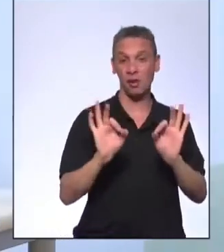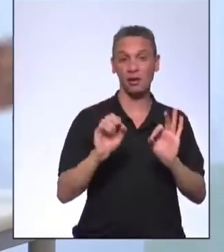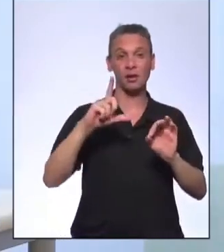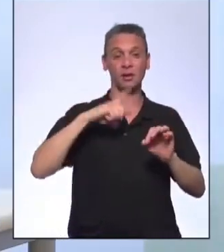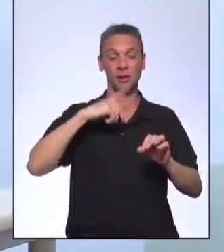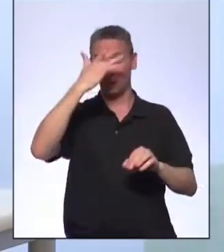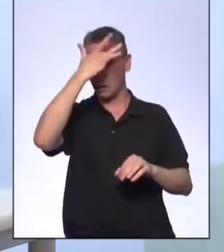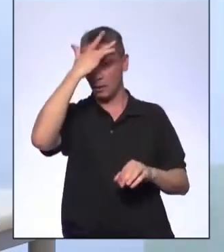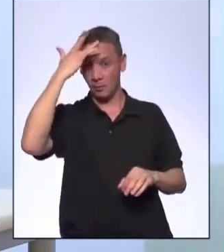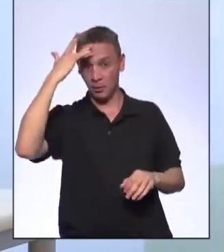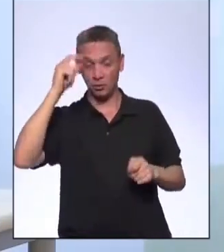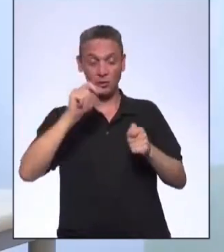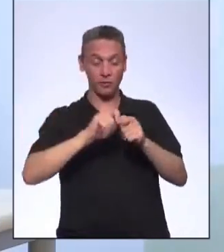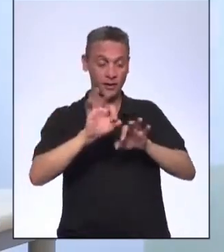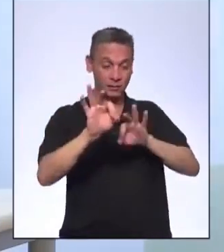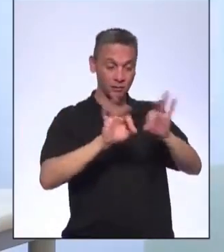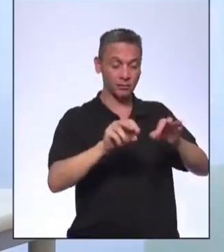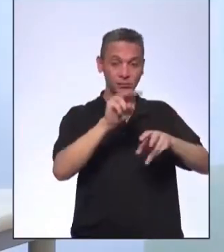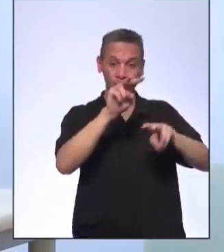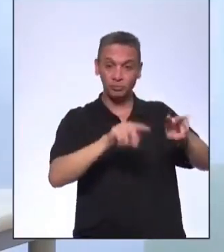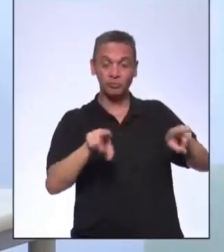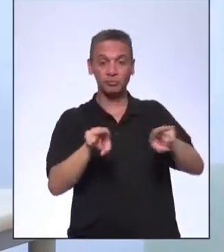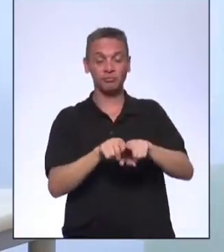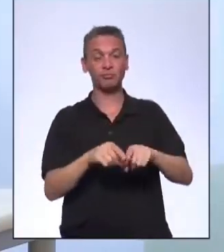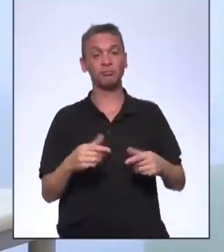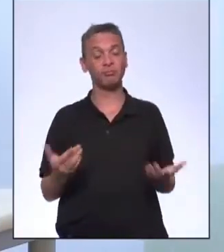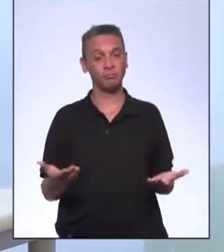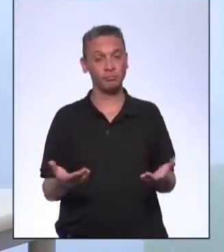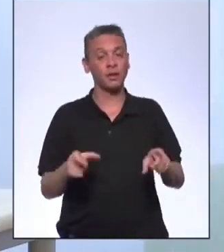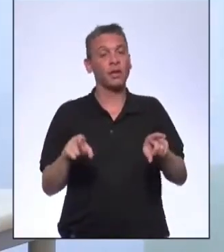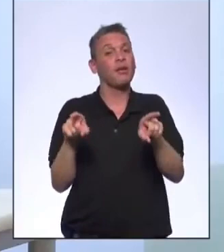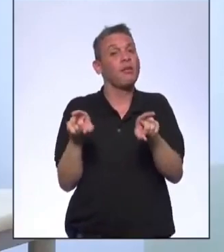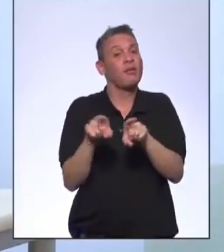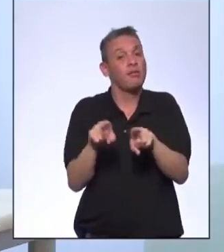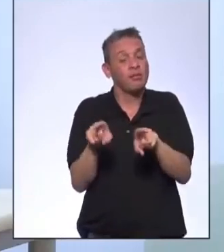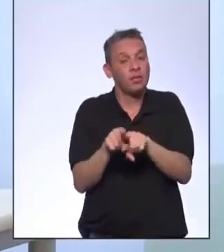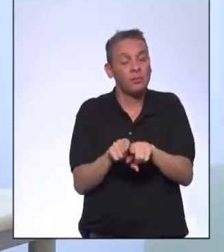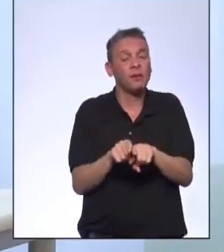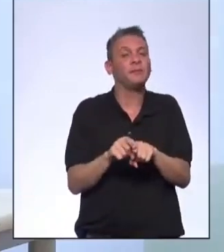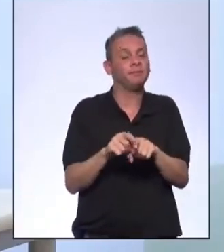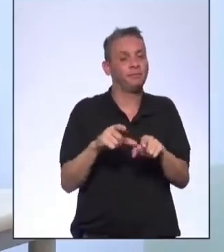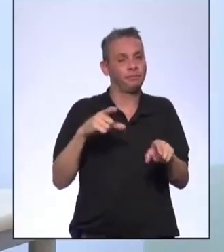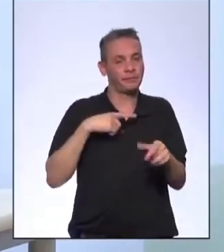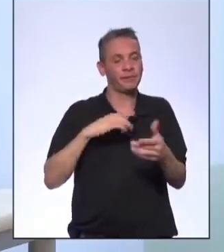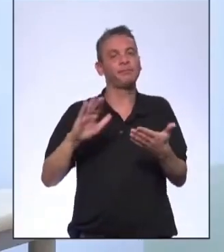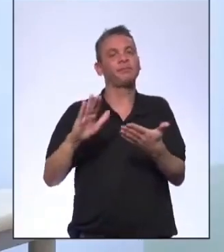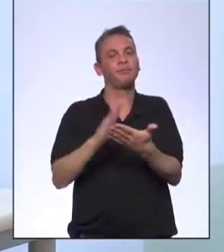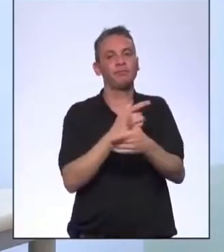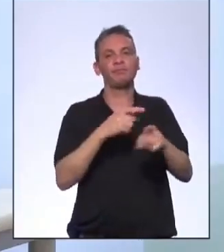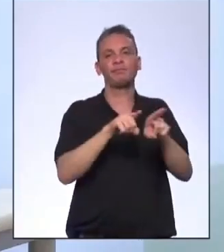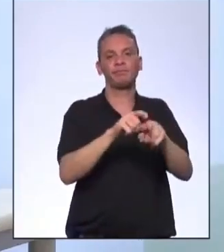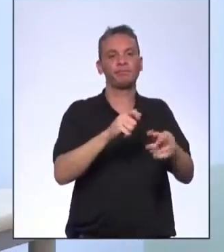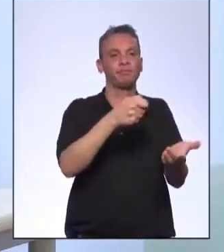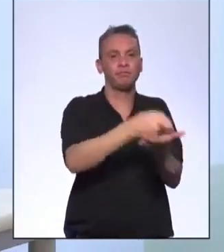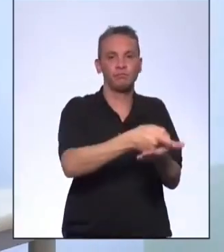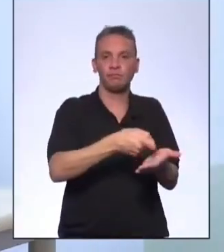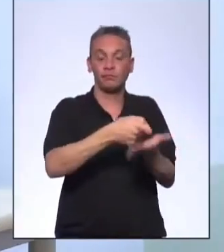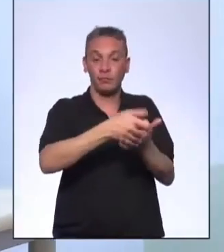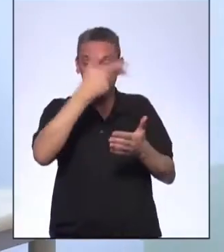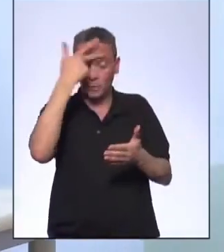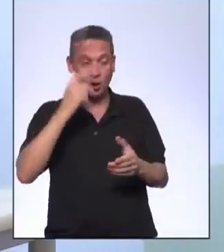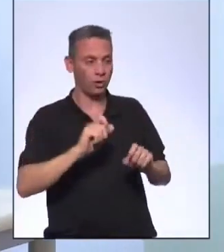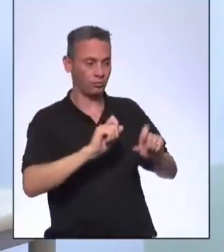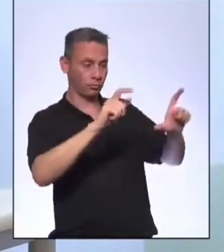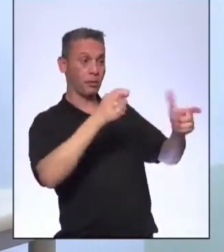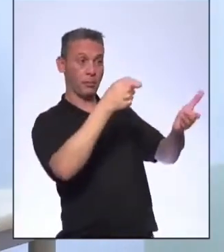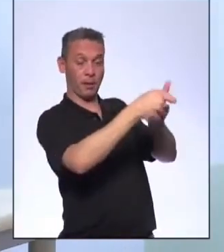tem alguém ali fazendo esse review, por exemplo. Mas também existe a questão de que muitas vezes são parcerias pagas, as pessoas estão sendo pagas para